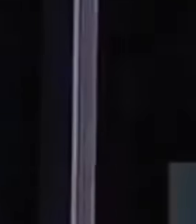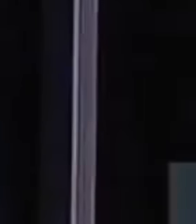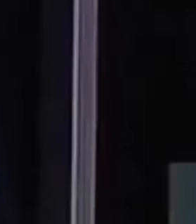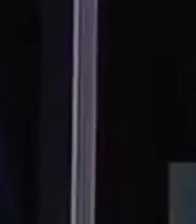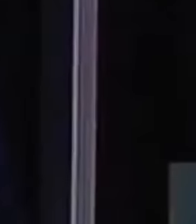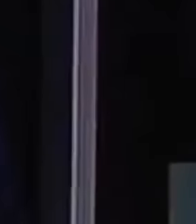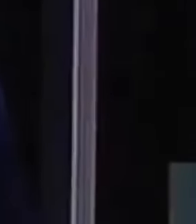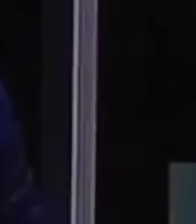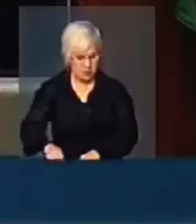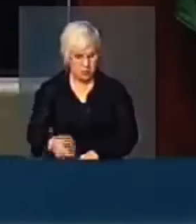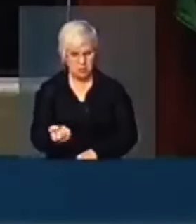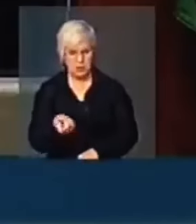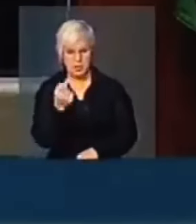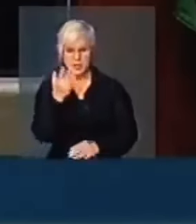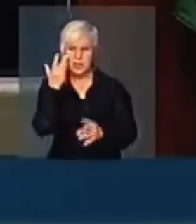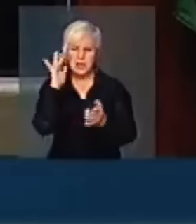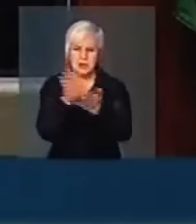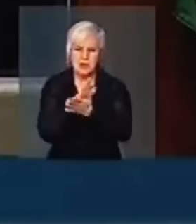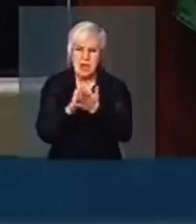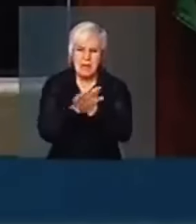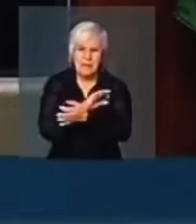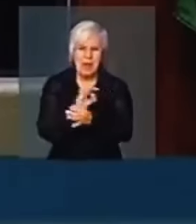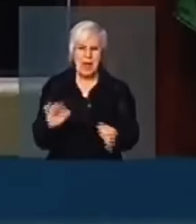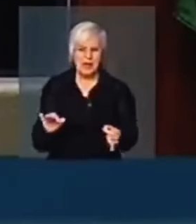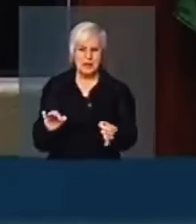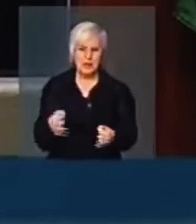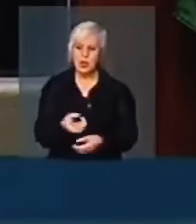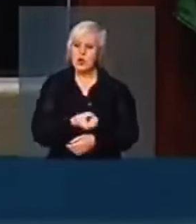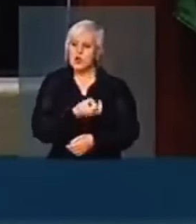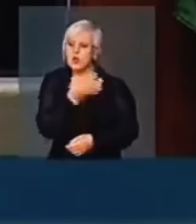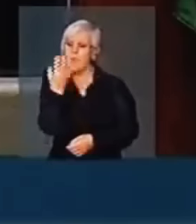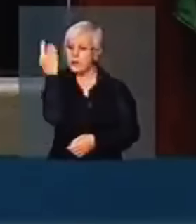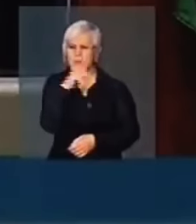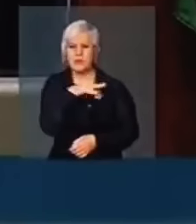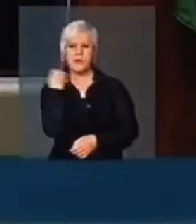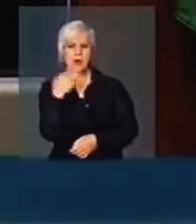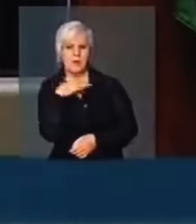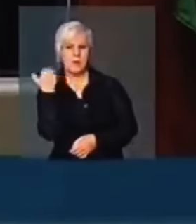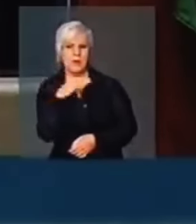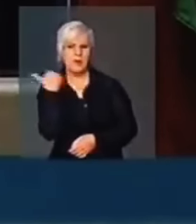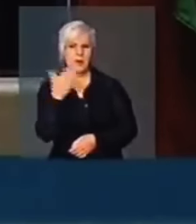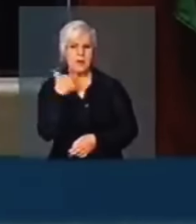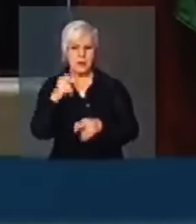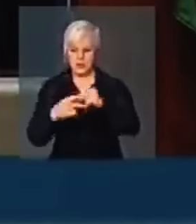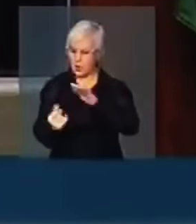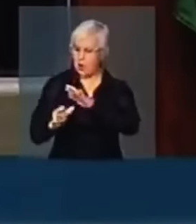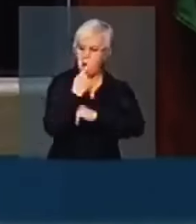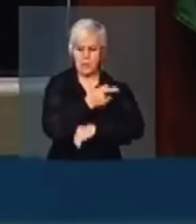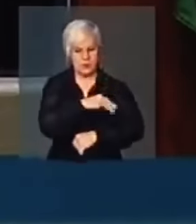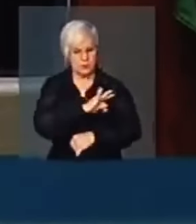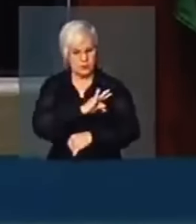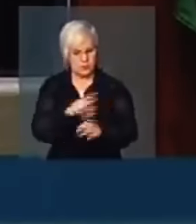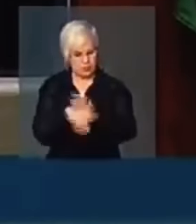Civil, presidente da República, não sabe de nada. Quantas dezenas de milhares de pessoas morrem por esse dinheiro desviado para o seu